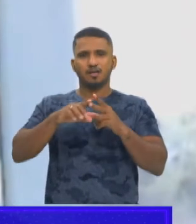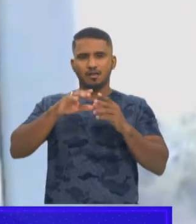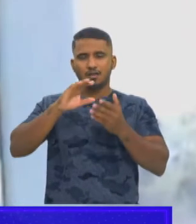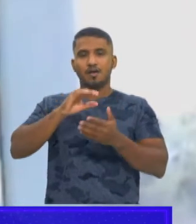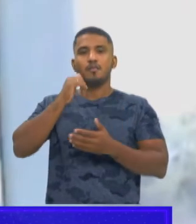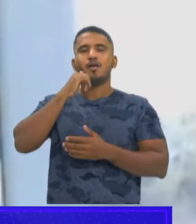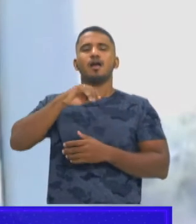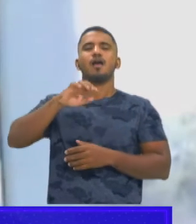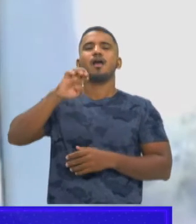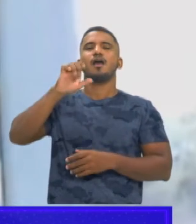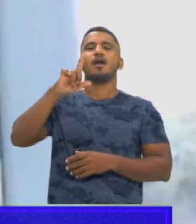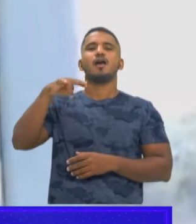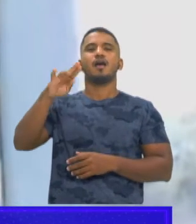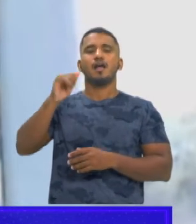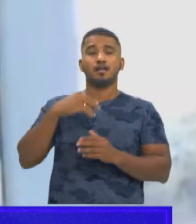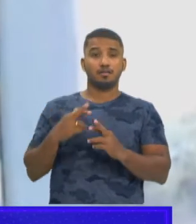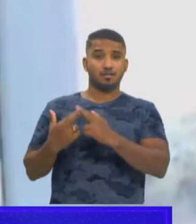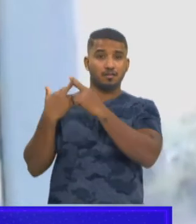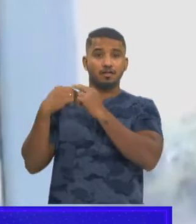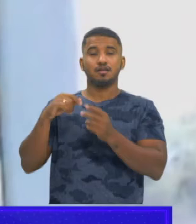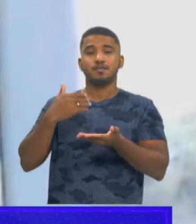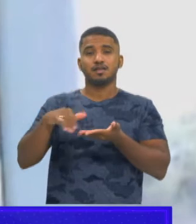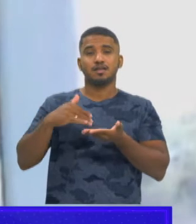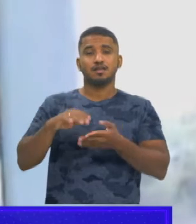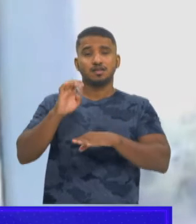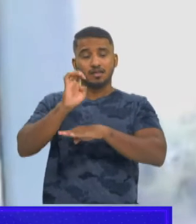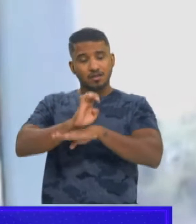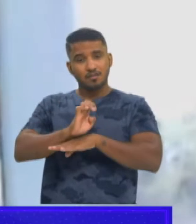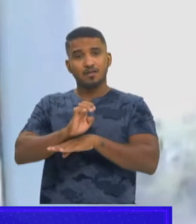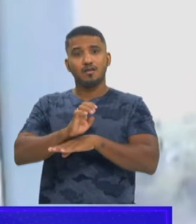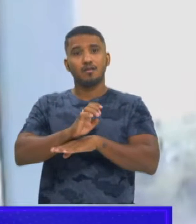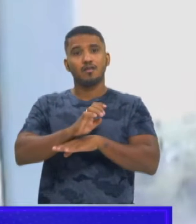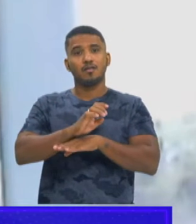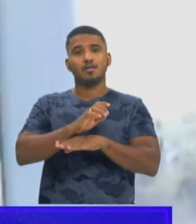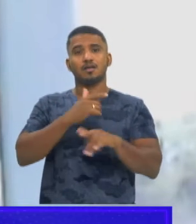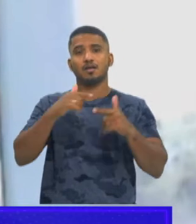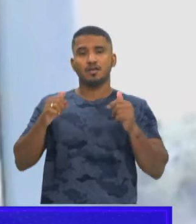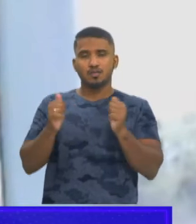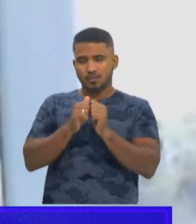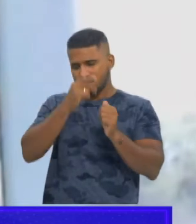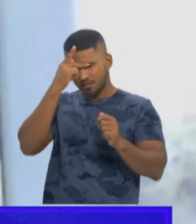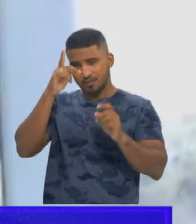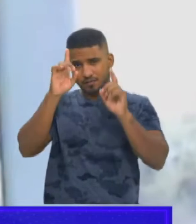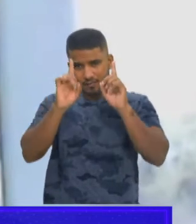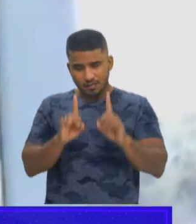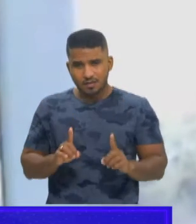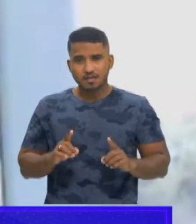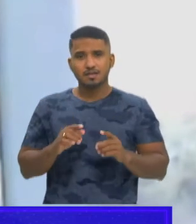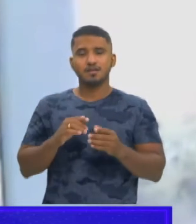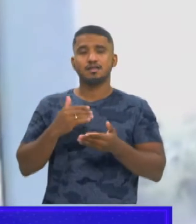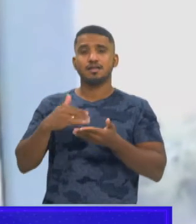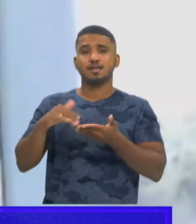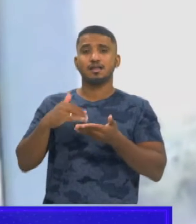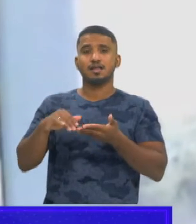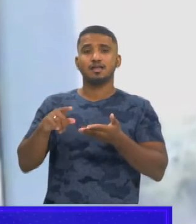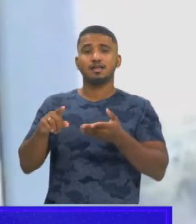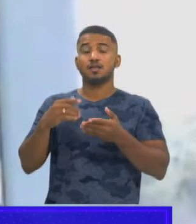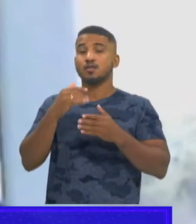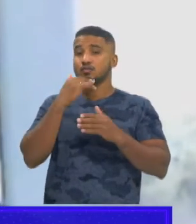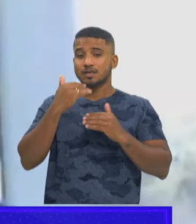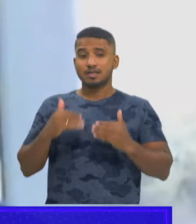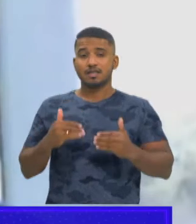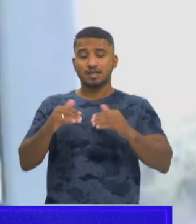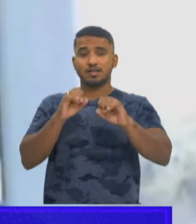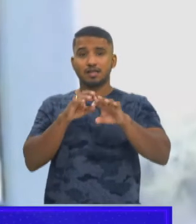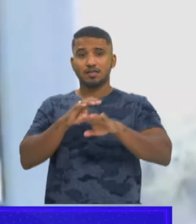Conselho Municipal da Pessoa com Deficiência, o Conselho Estadual da Pessoa com Deficiência, através da Dona Helena Lima, Secretaria